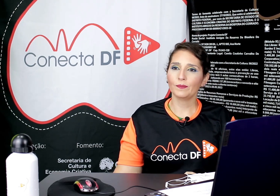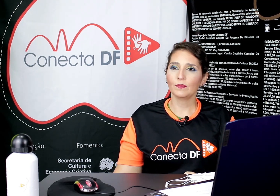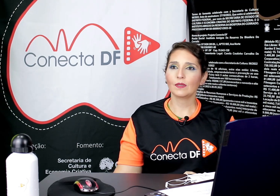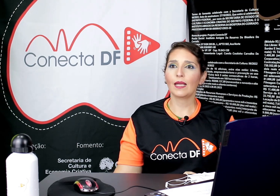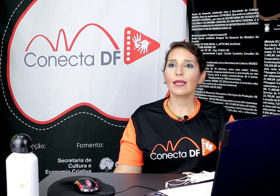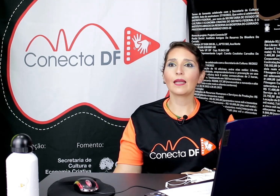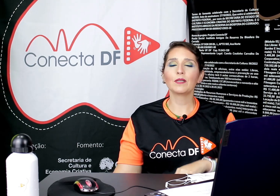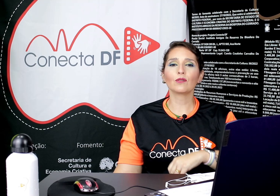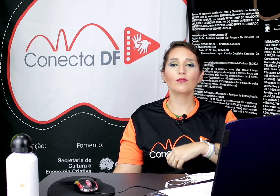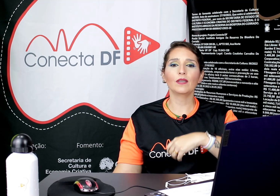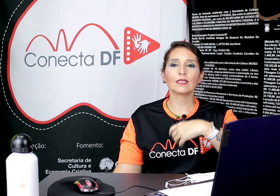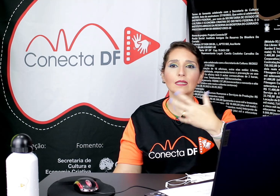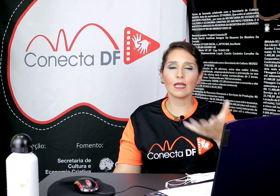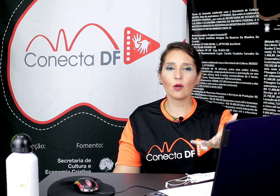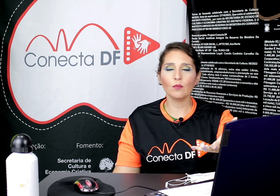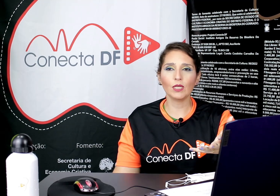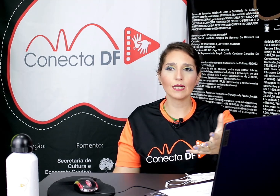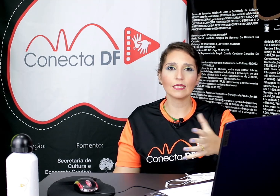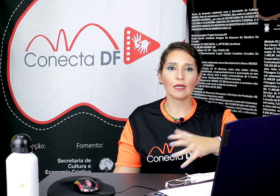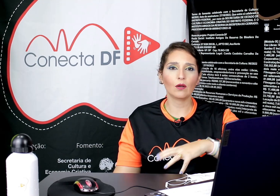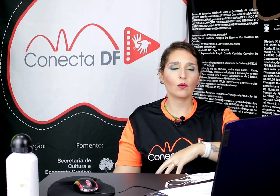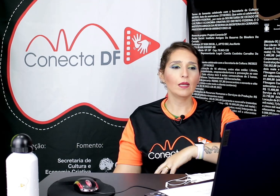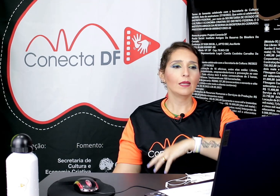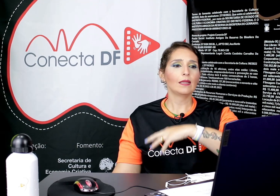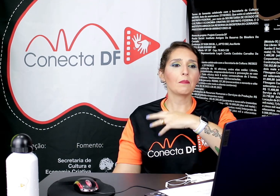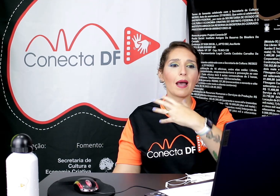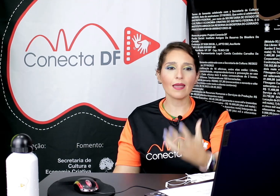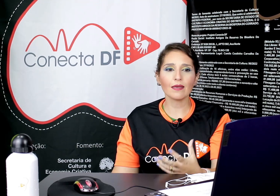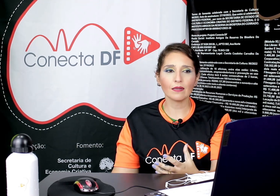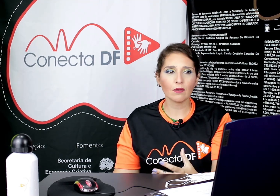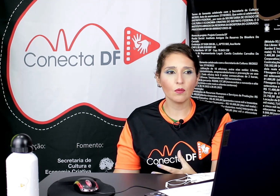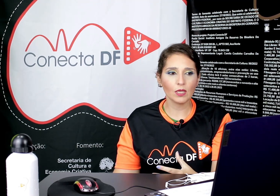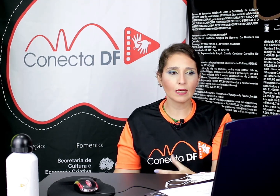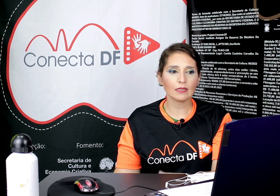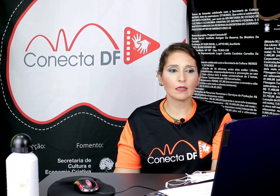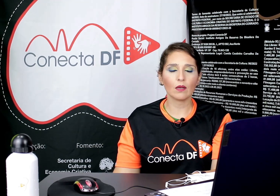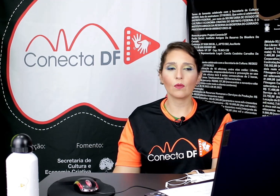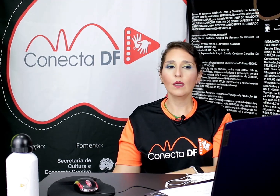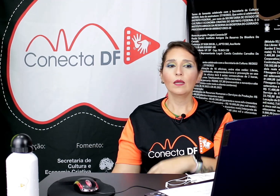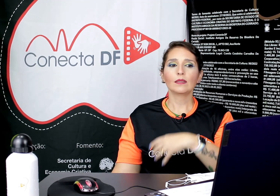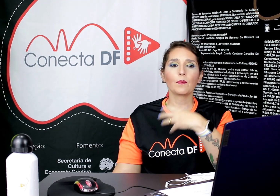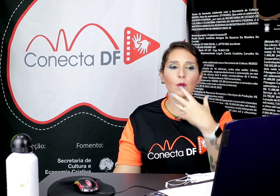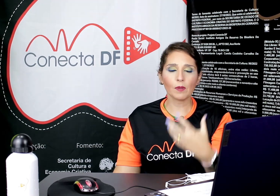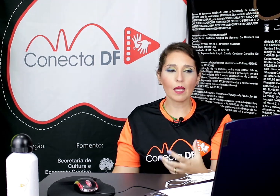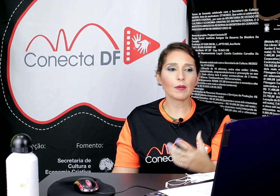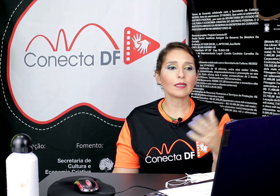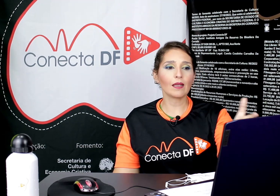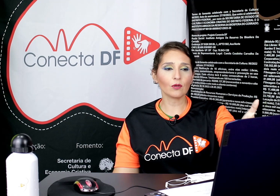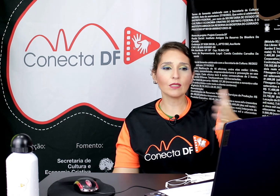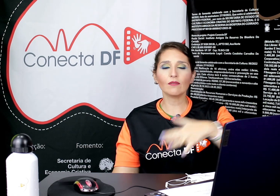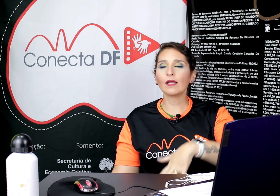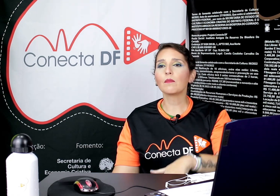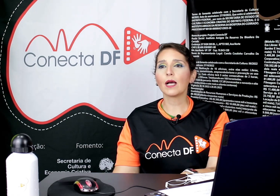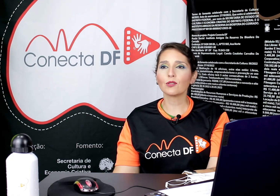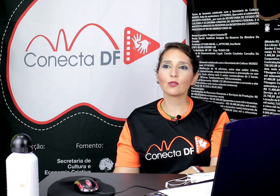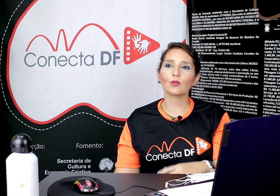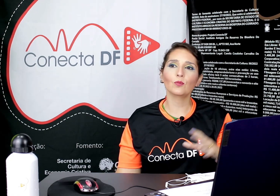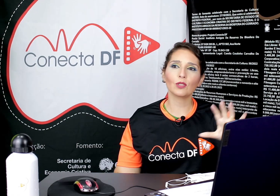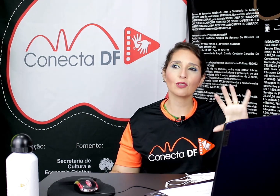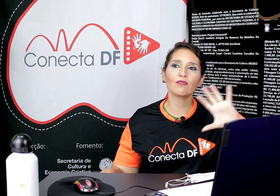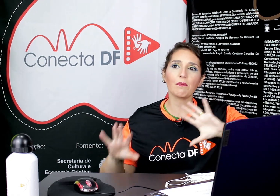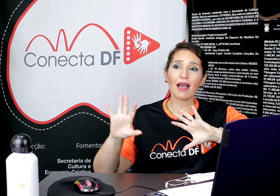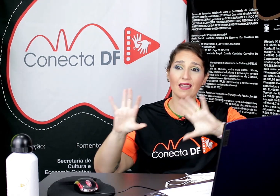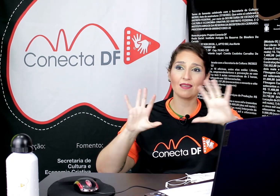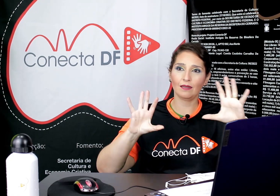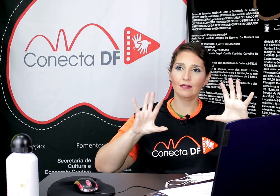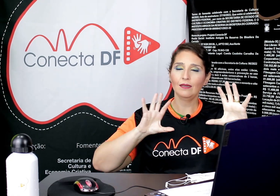comunicação, né? Que a pessoa fica sem comunicação, tem barreira na comunicação, tem problema, que tem inclusive ali embaixo de surdo-mudo a